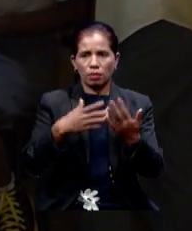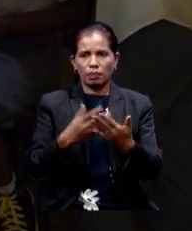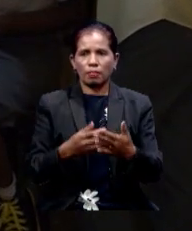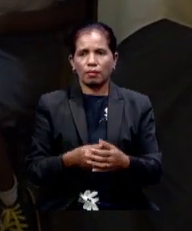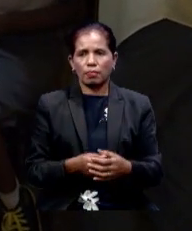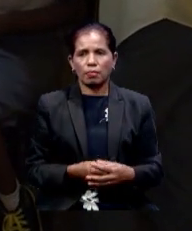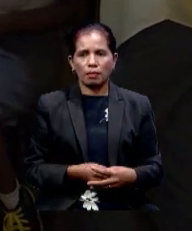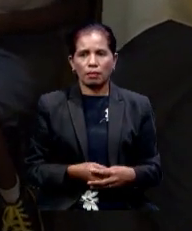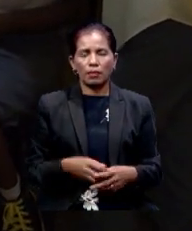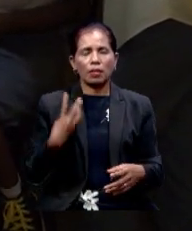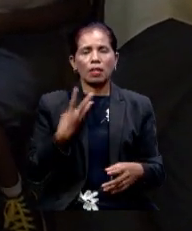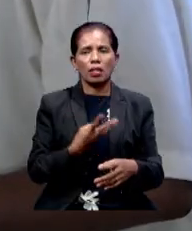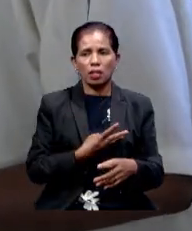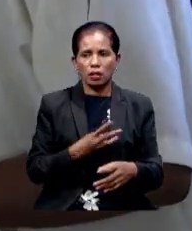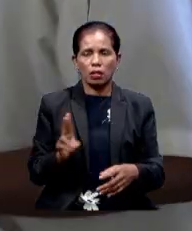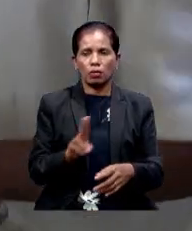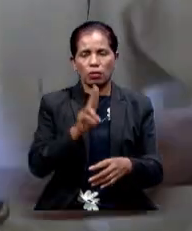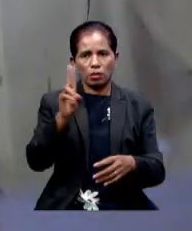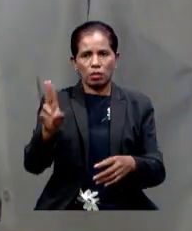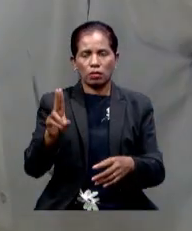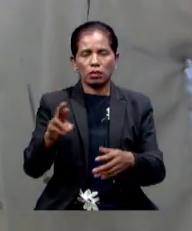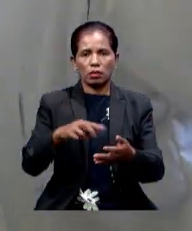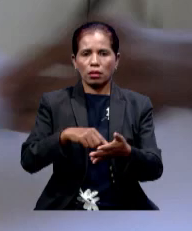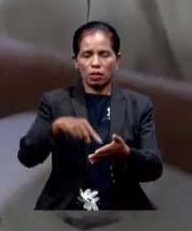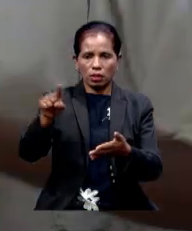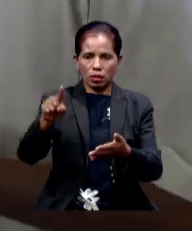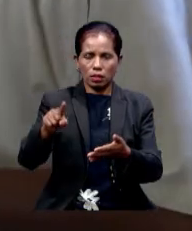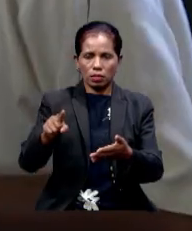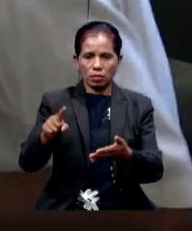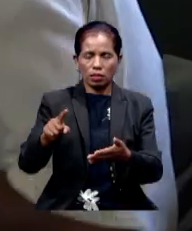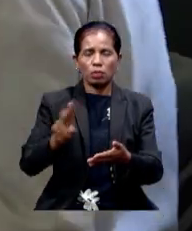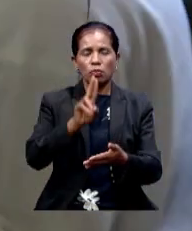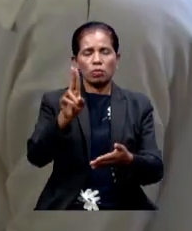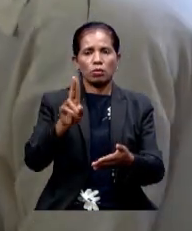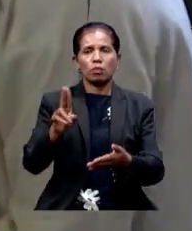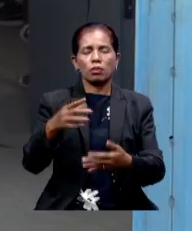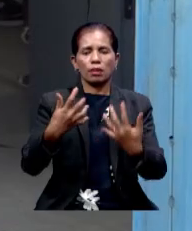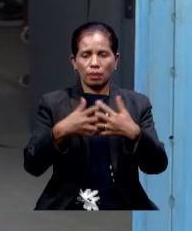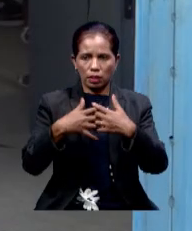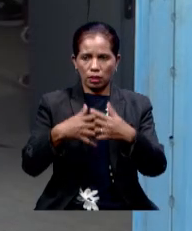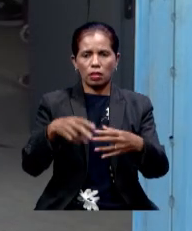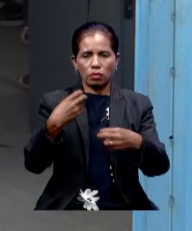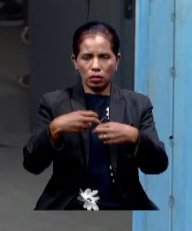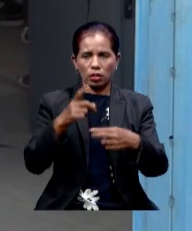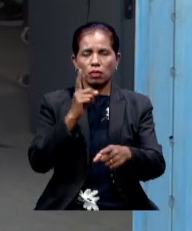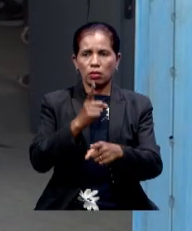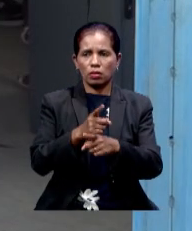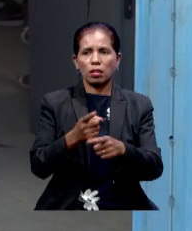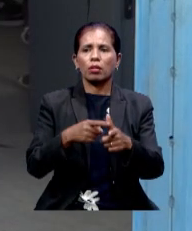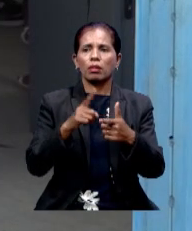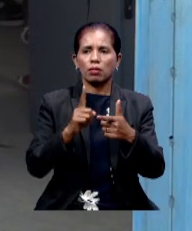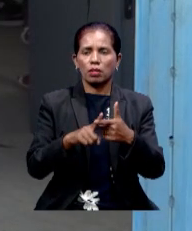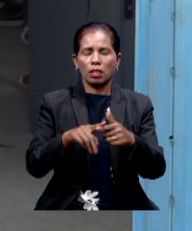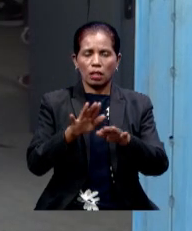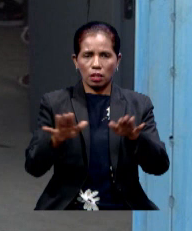kata ita uza kuris ma koresang ida digital ne ne prejudica tebes e depois ida tama